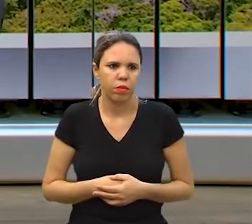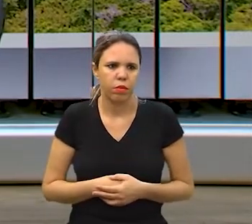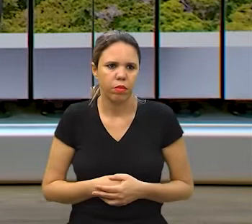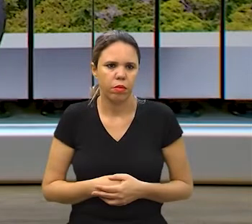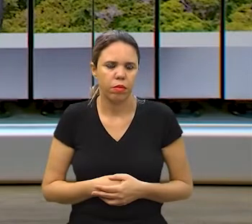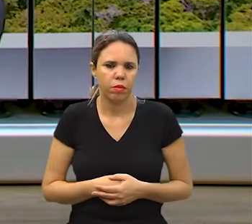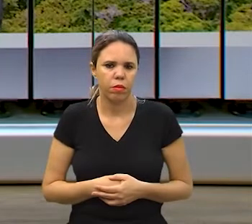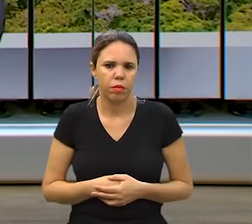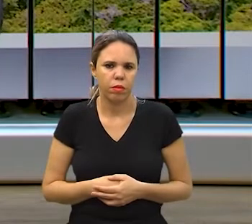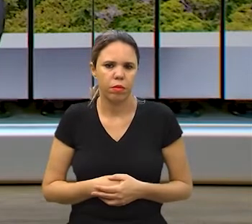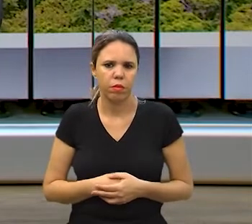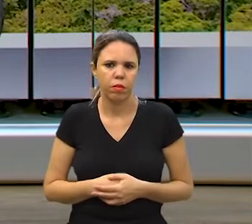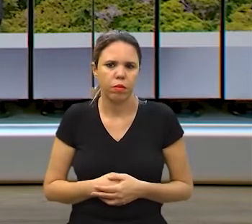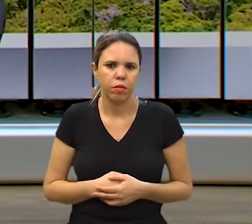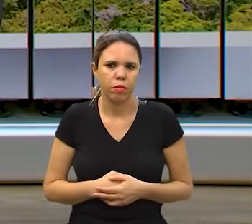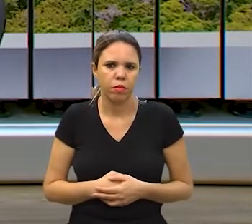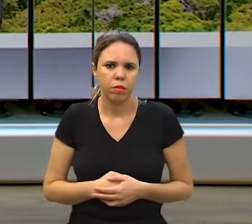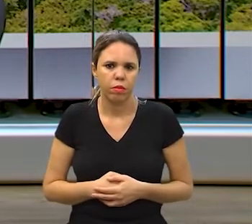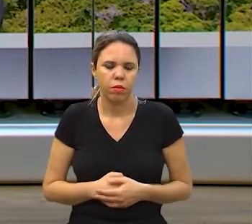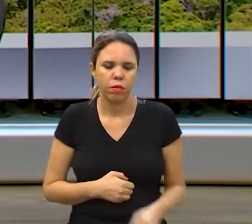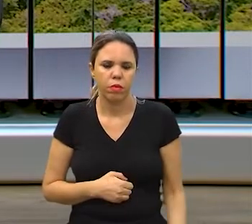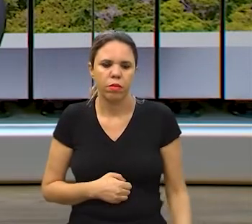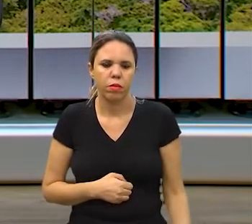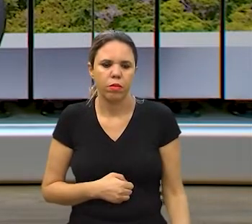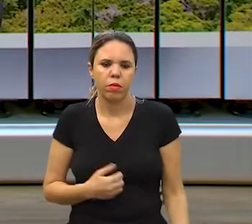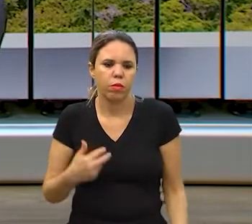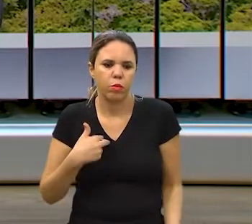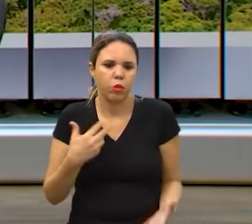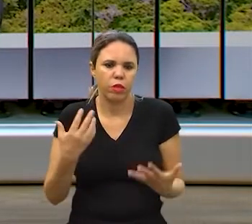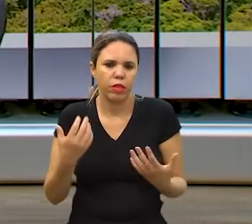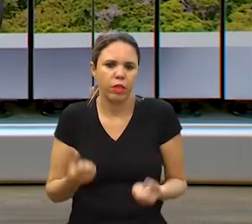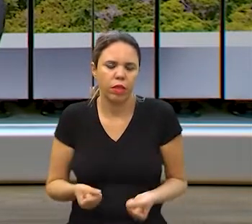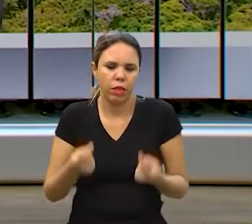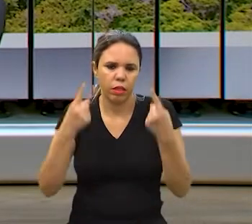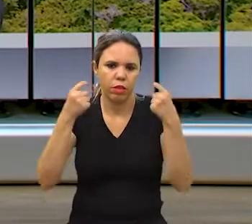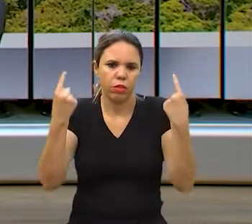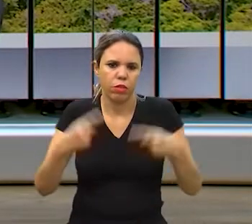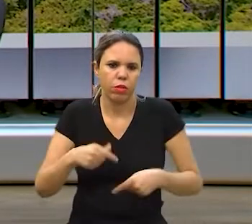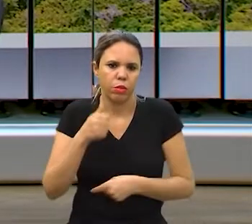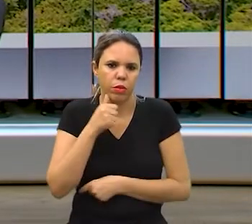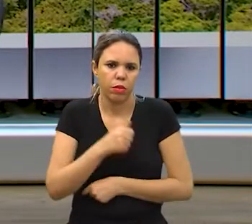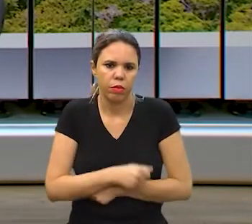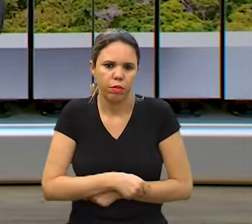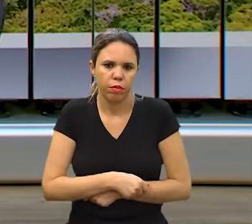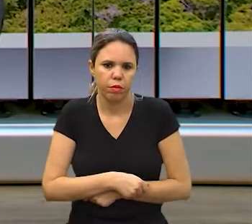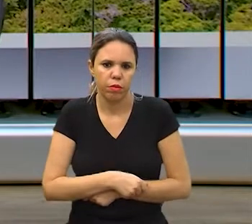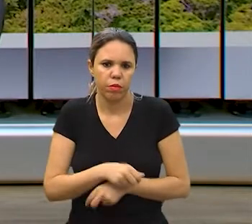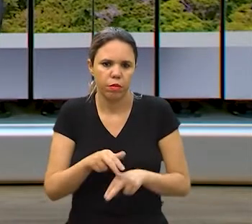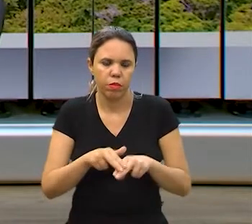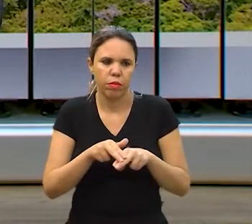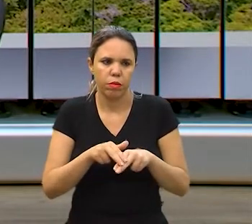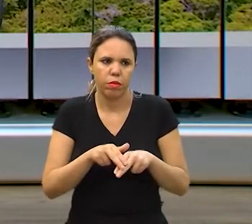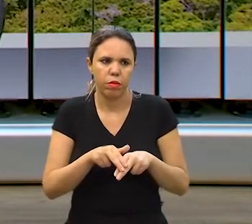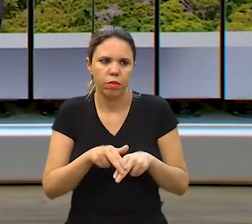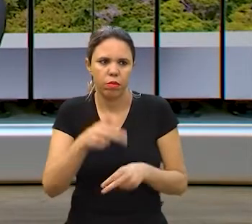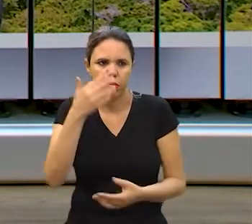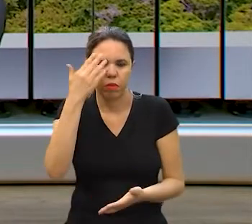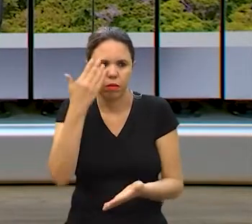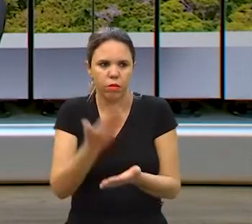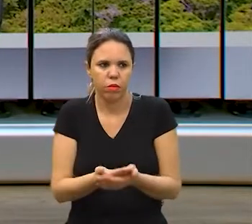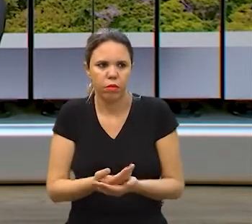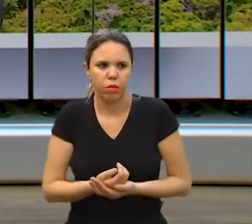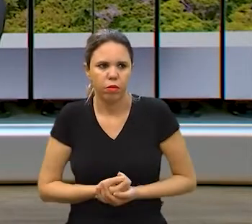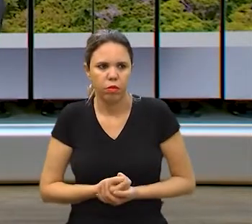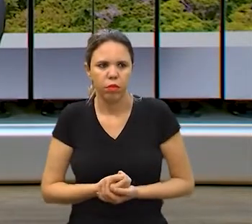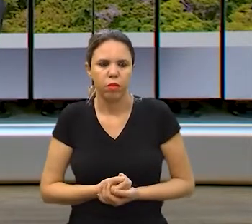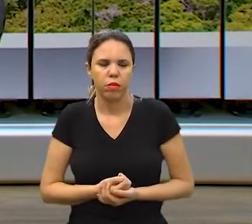tem hipótese nenhuma, né, Marcelo? É algo que justifique uma agressão contra uma mulher, não tem. Então, por isso, né, acredito